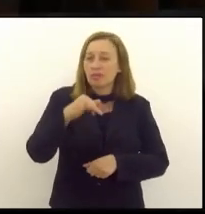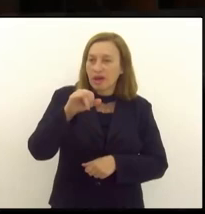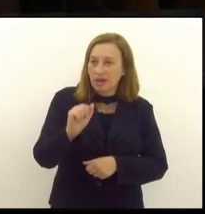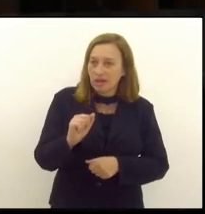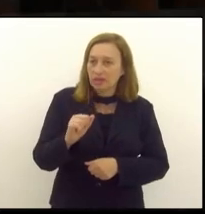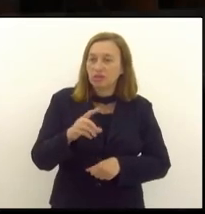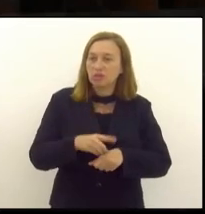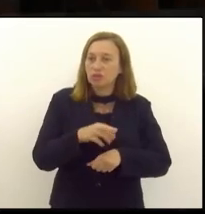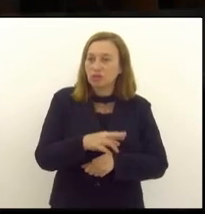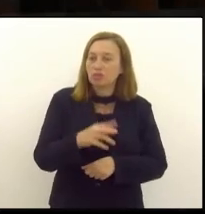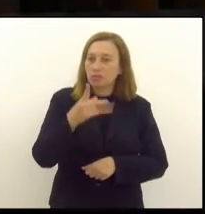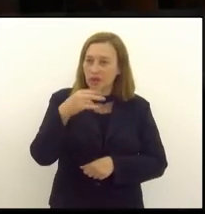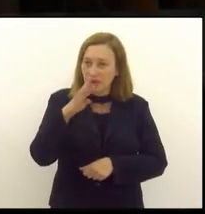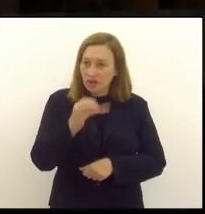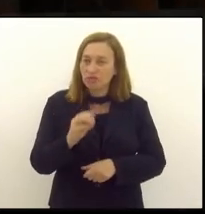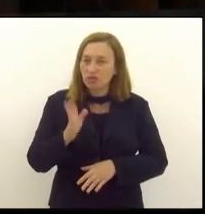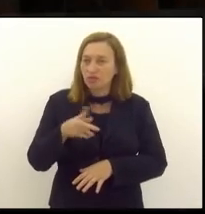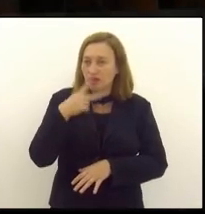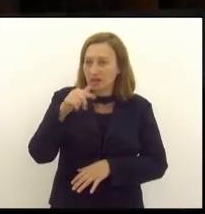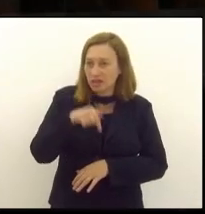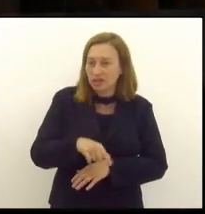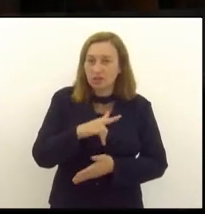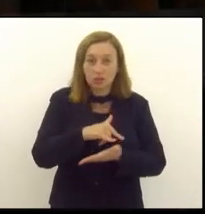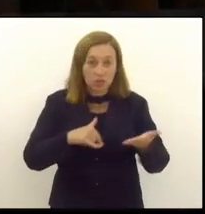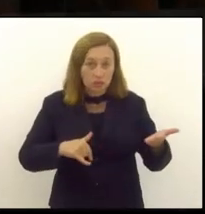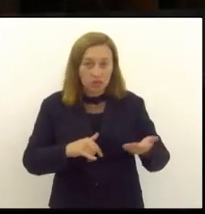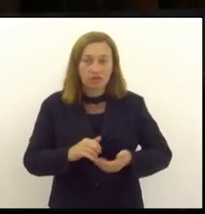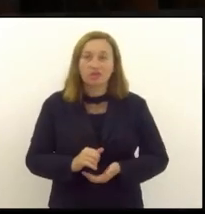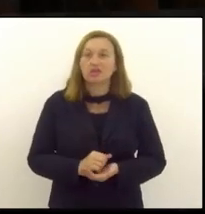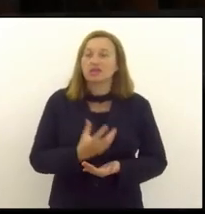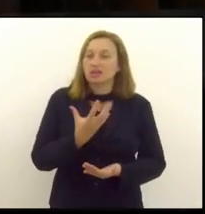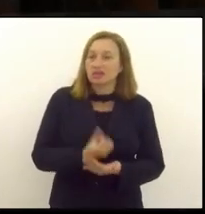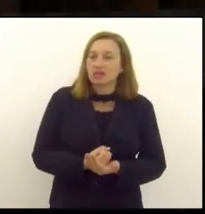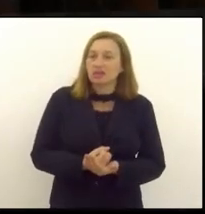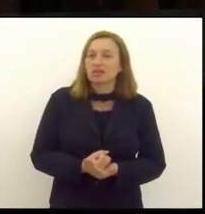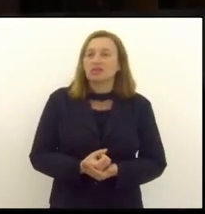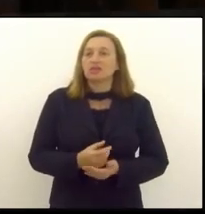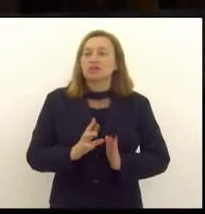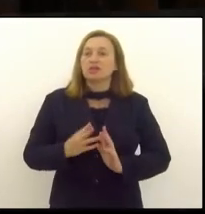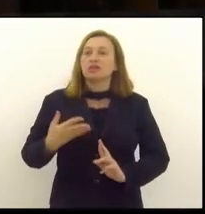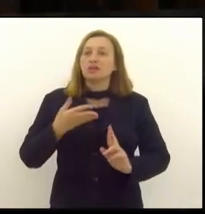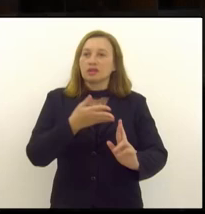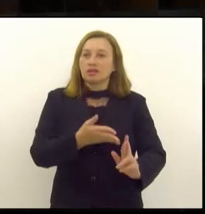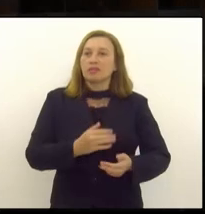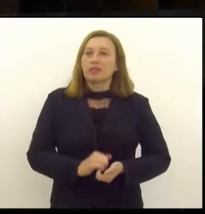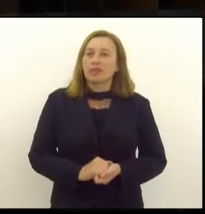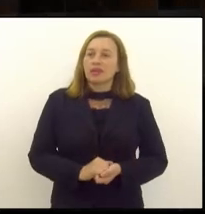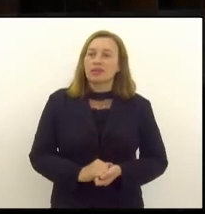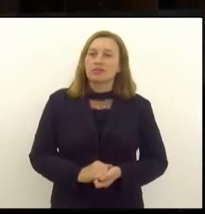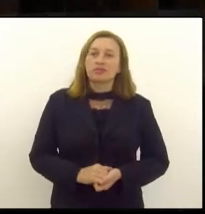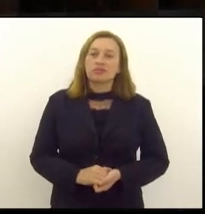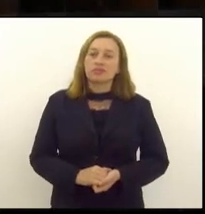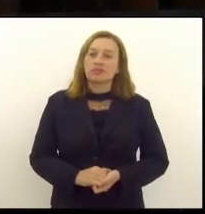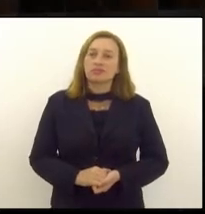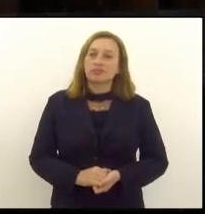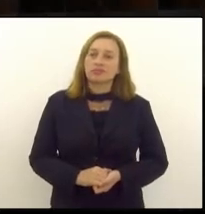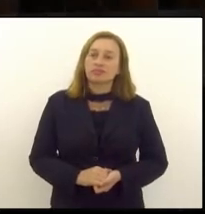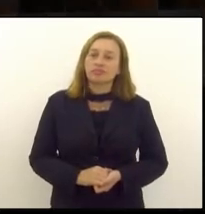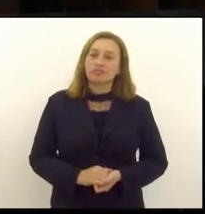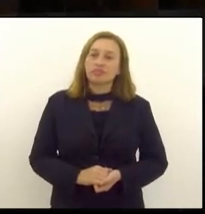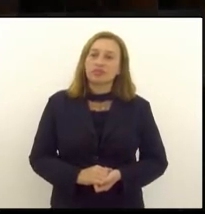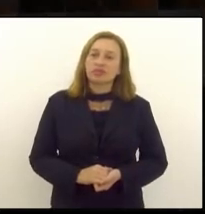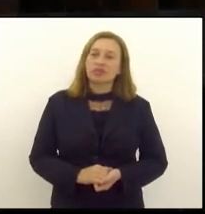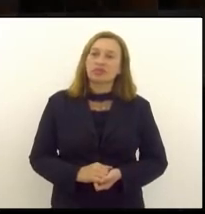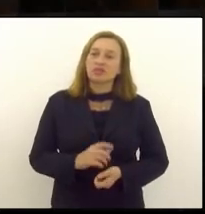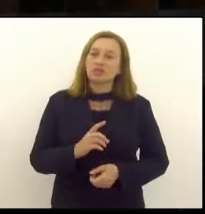e doutor Pedro também já referiram aqui o documentário Assim Vencemos, e aqui eu faço uma referência específica ao auditor